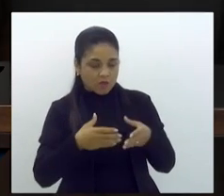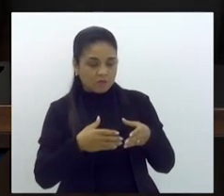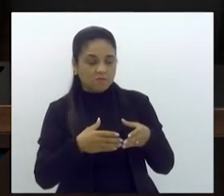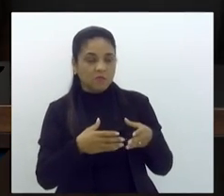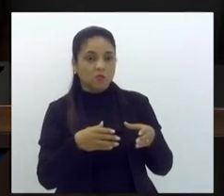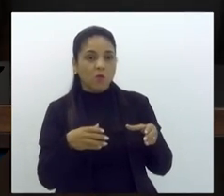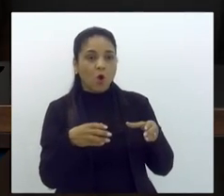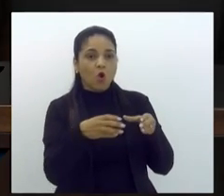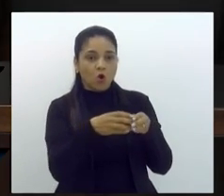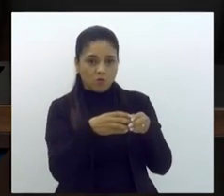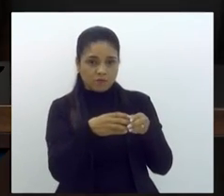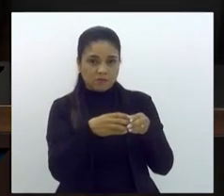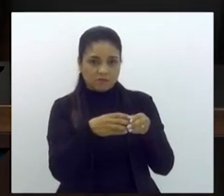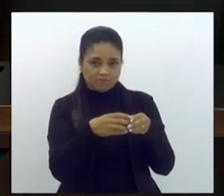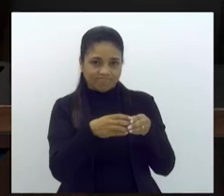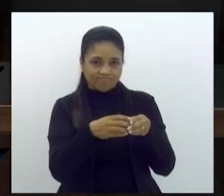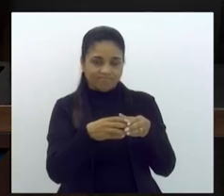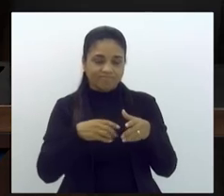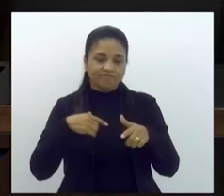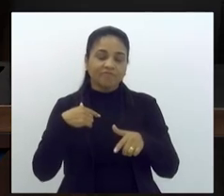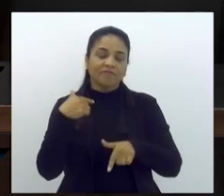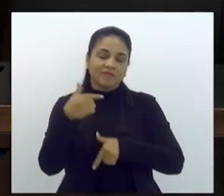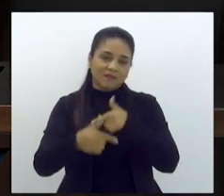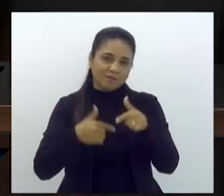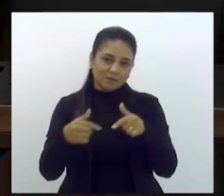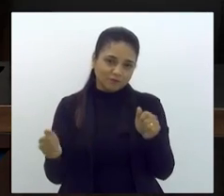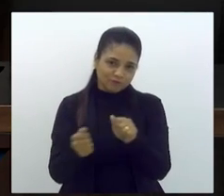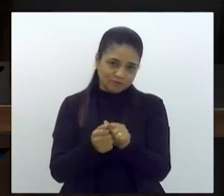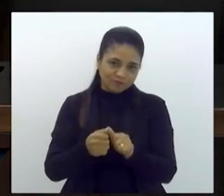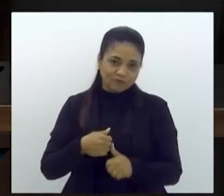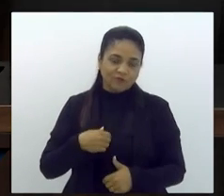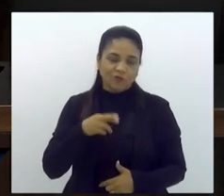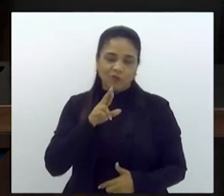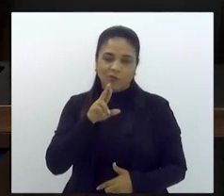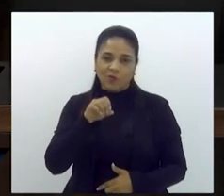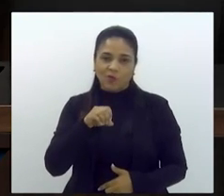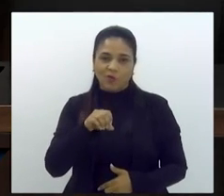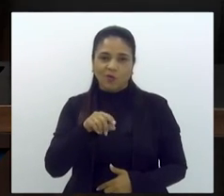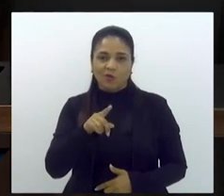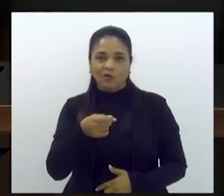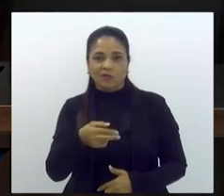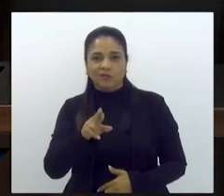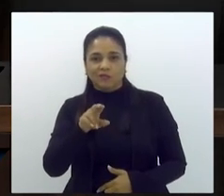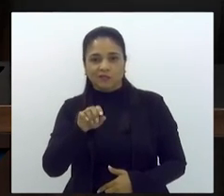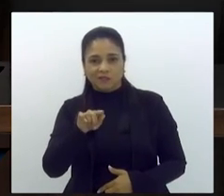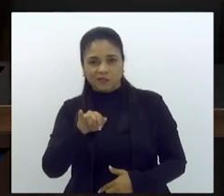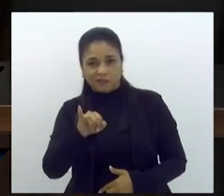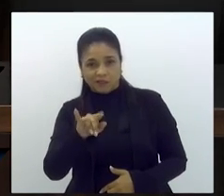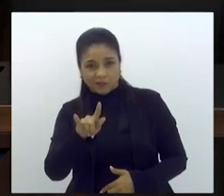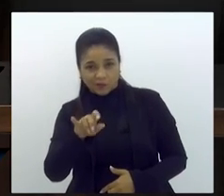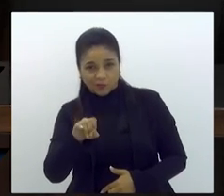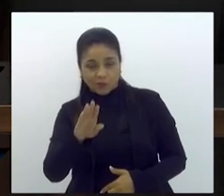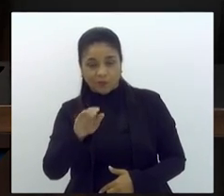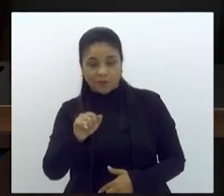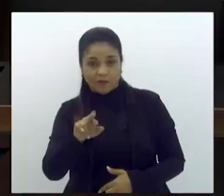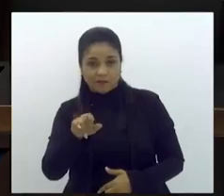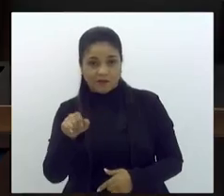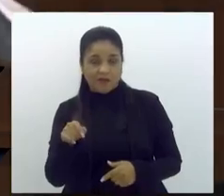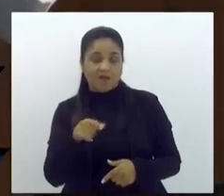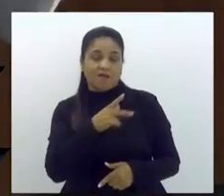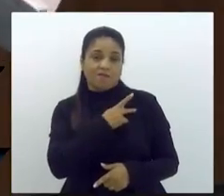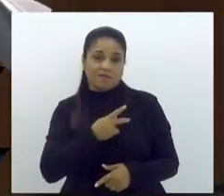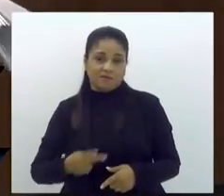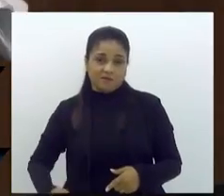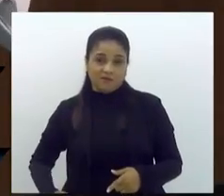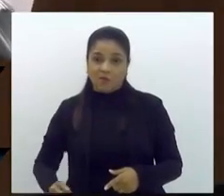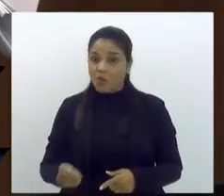uma missão do nosso Presidente Rodrigo Bacelar e foi no mesmo horário mas o almoço foi um